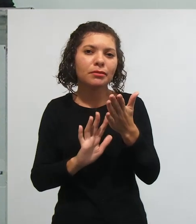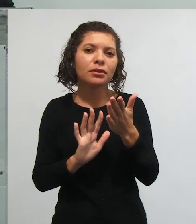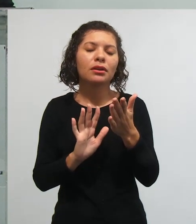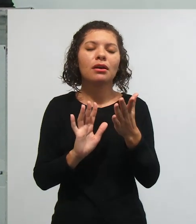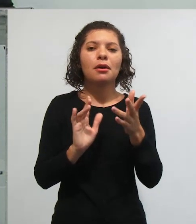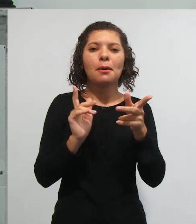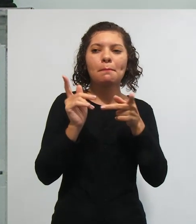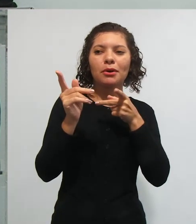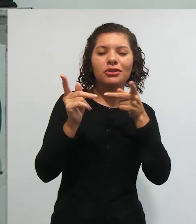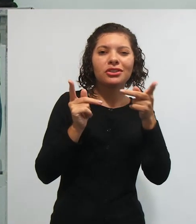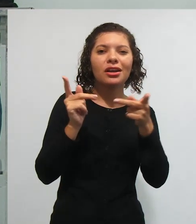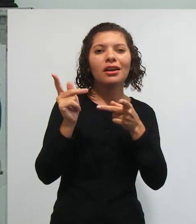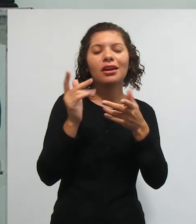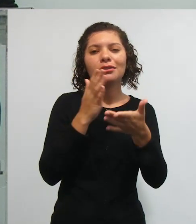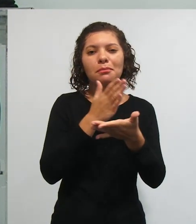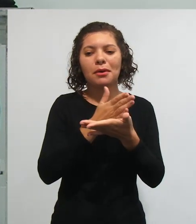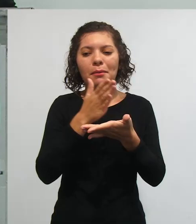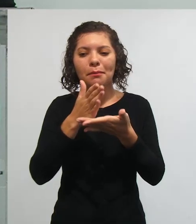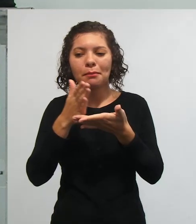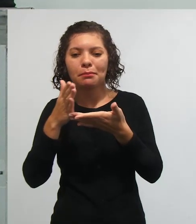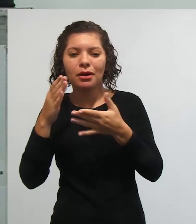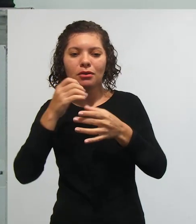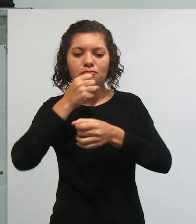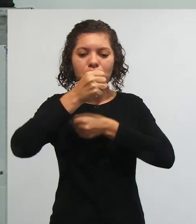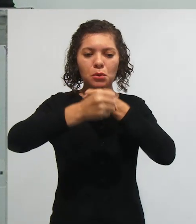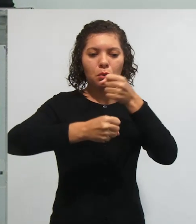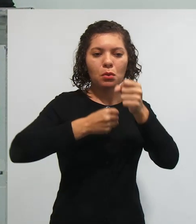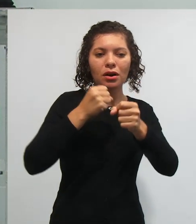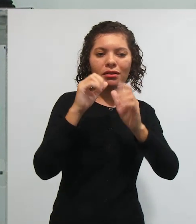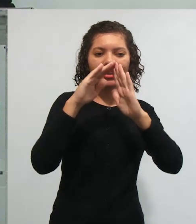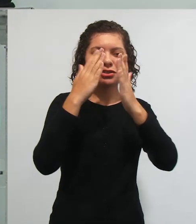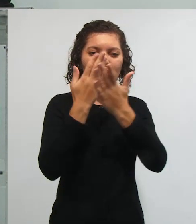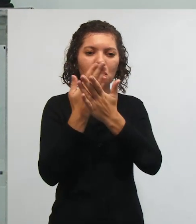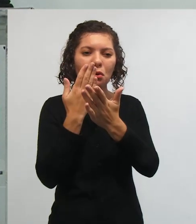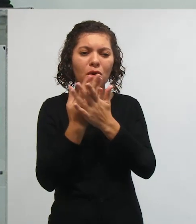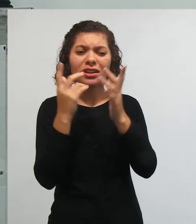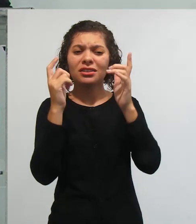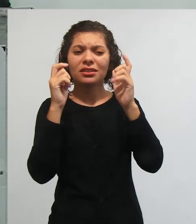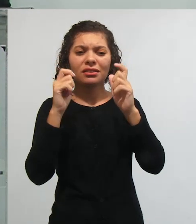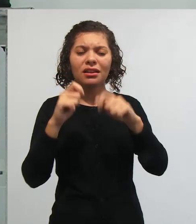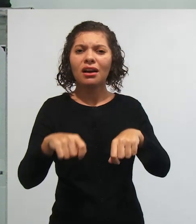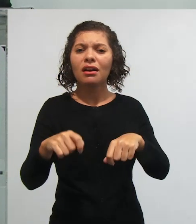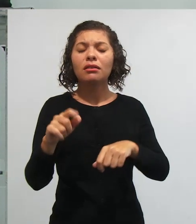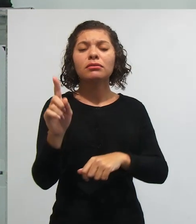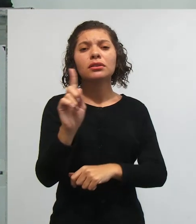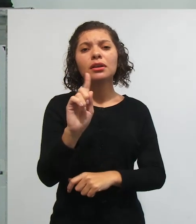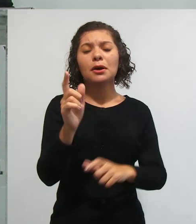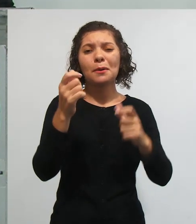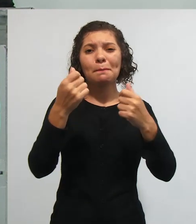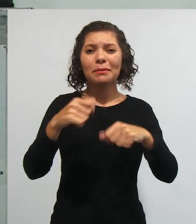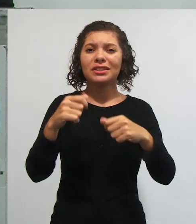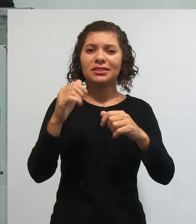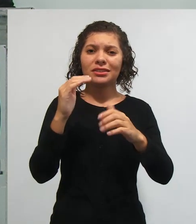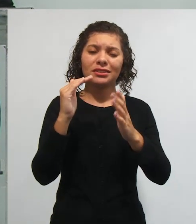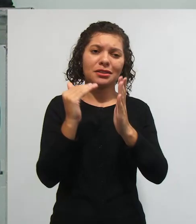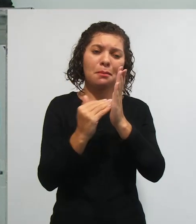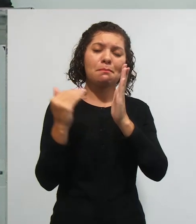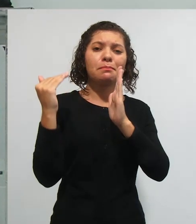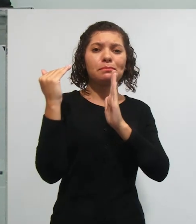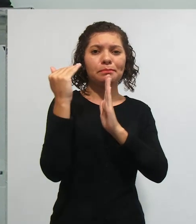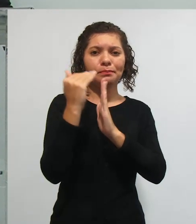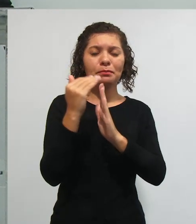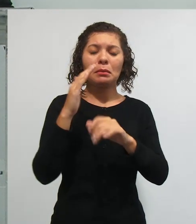ações eh fragmentadas durante o ano escolar ainda não são suficientes devemos falar de